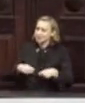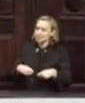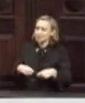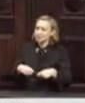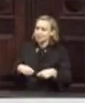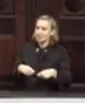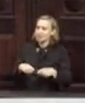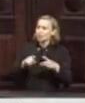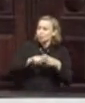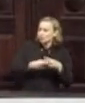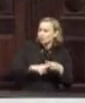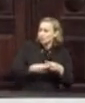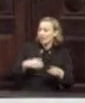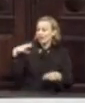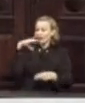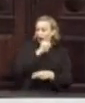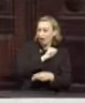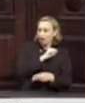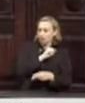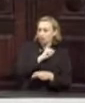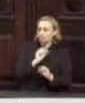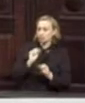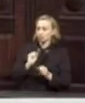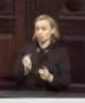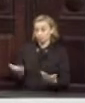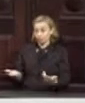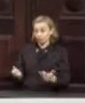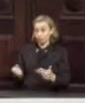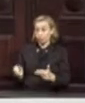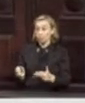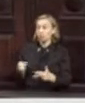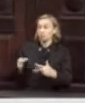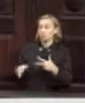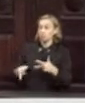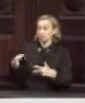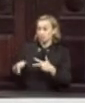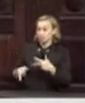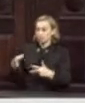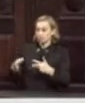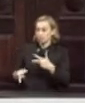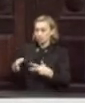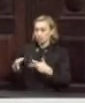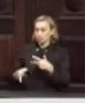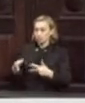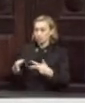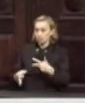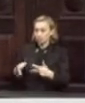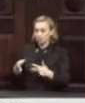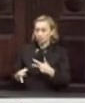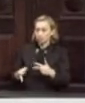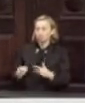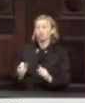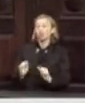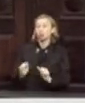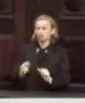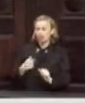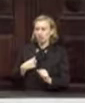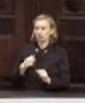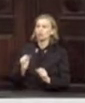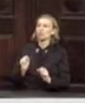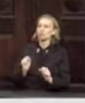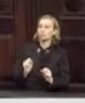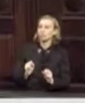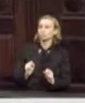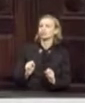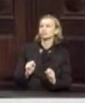de maneira imediata pelo Poder Judiciário, como foi dito aqui, eu concordo absolutamente, não há nenhum valor